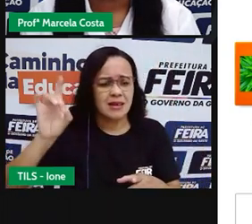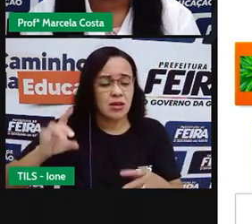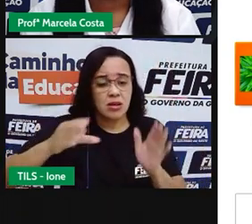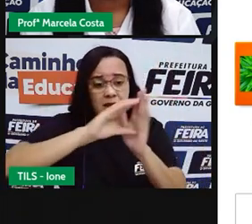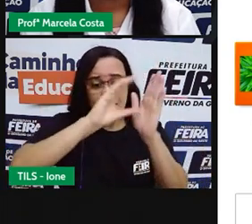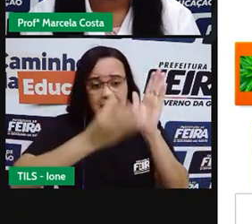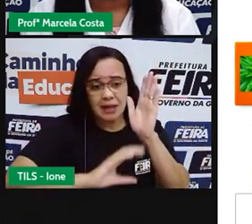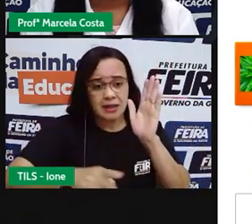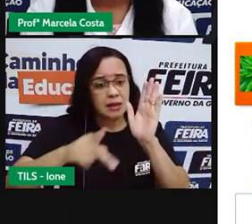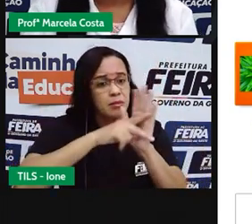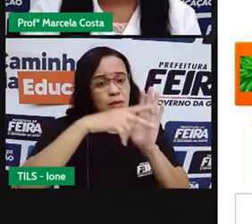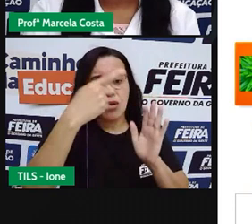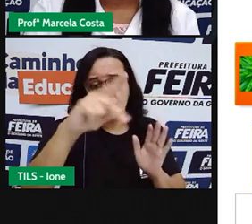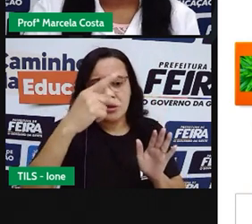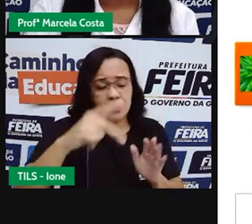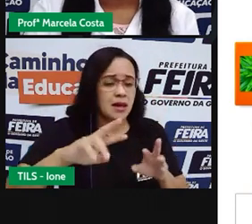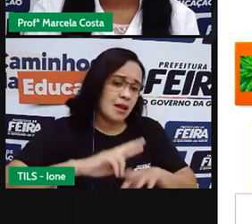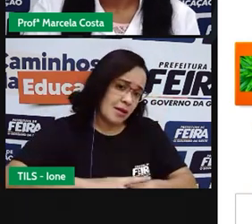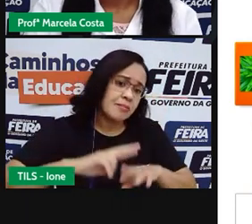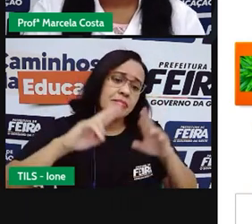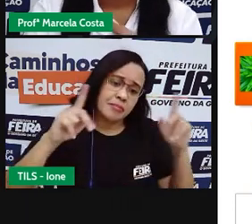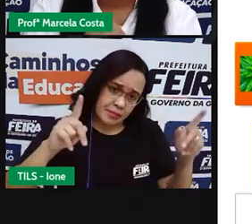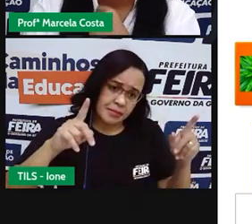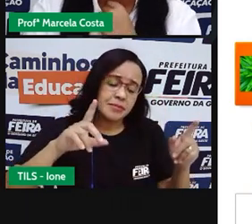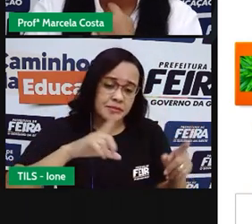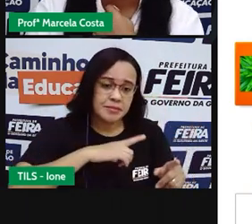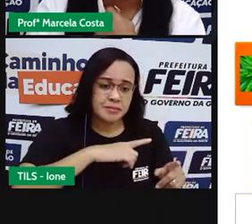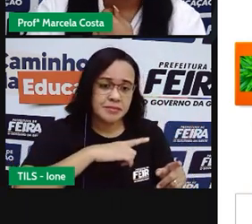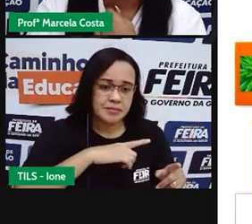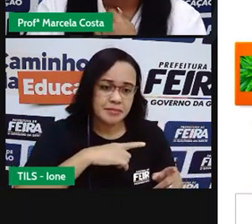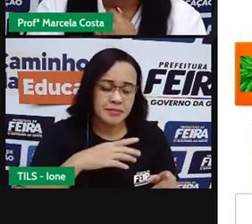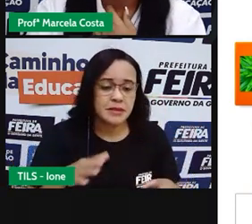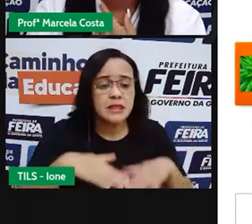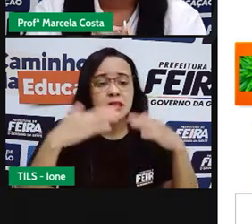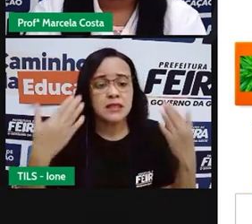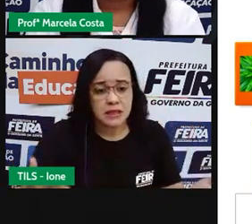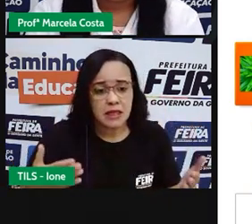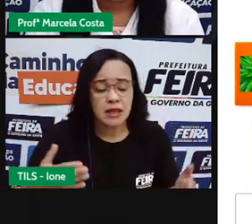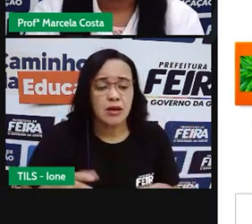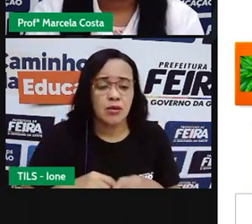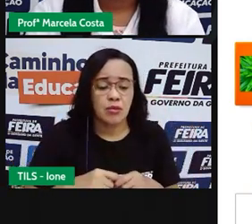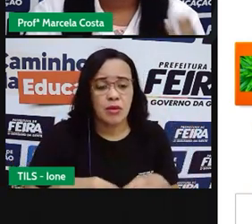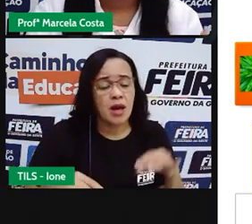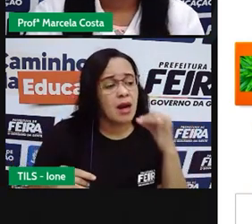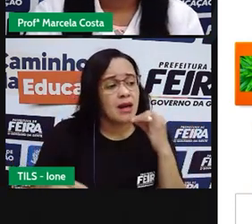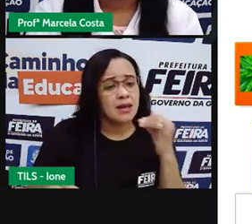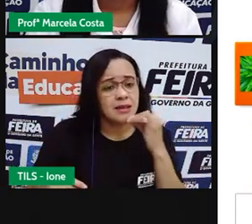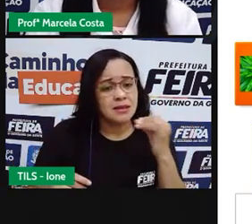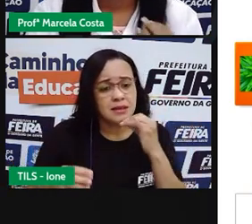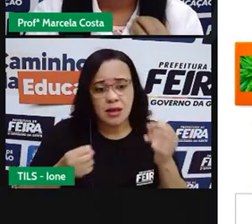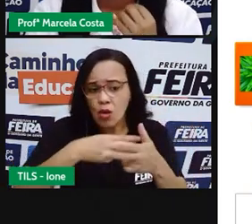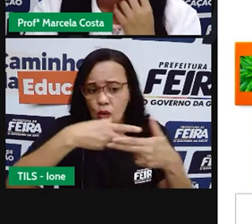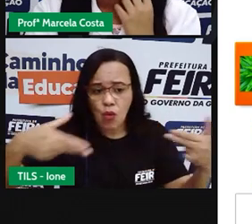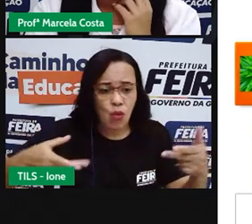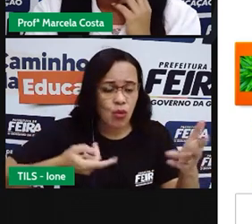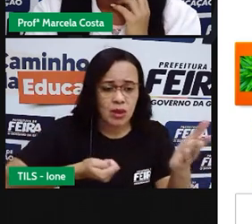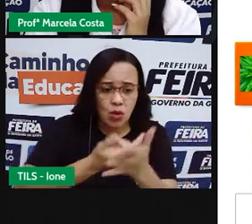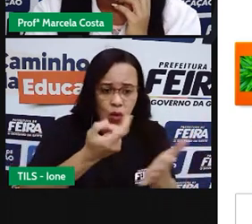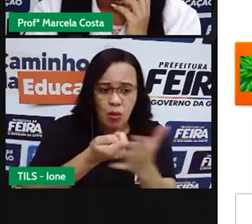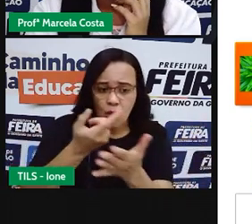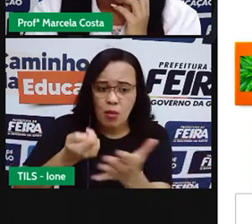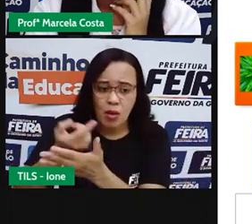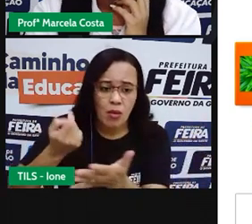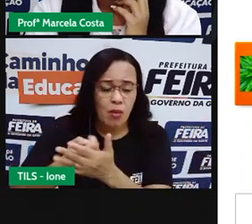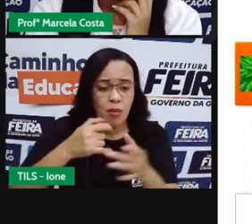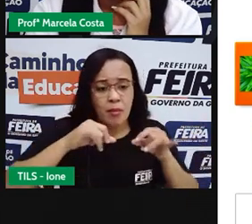específica. Vocês sabiam que até os produtos que são industrializados, que a gente vai ali e encontra,